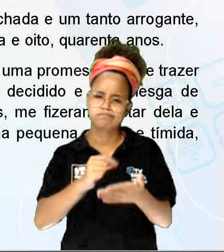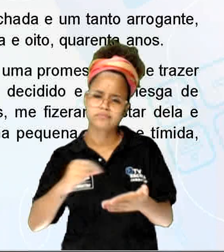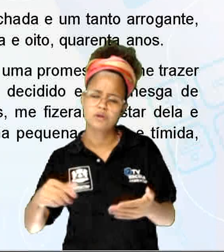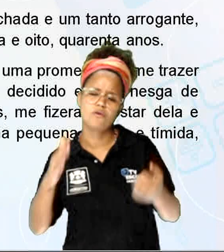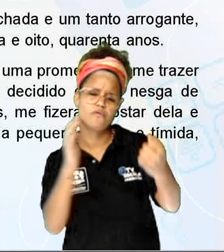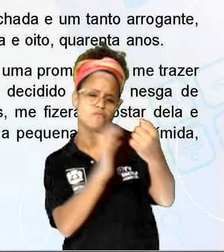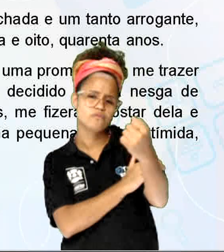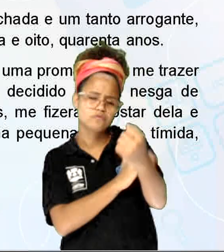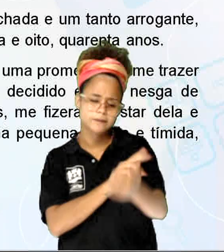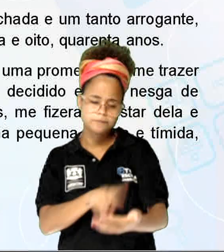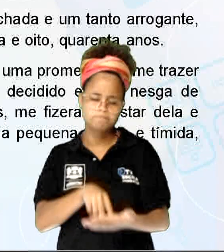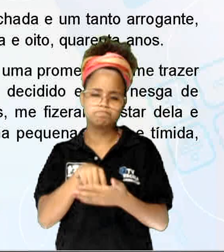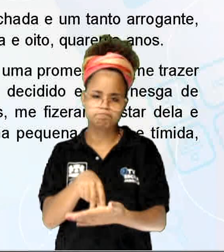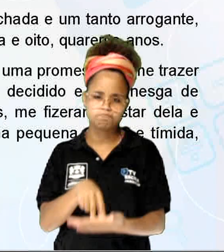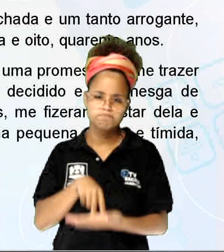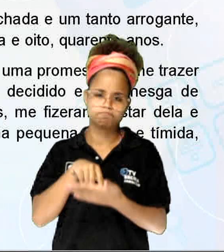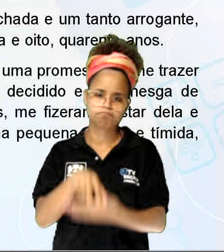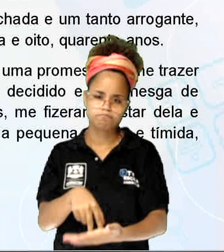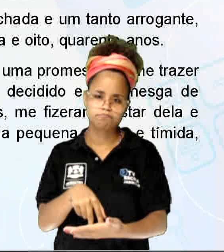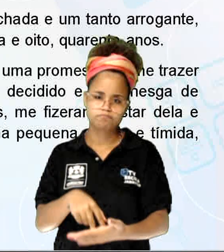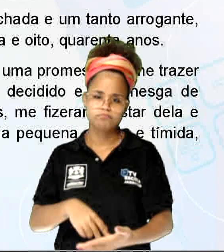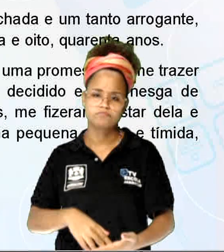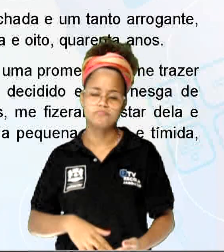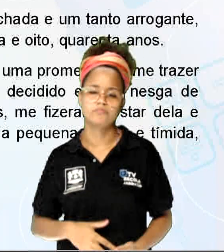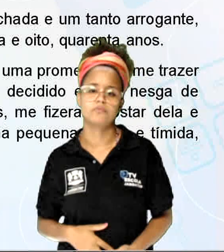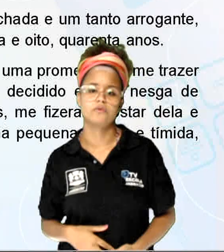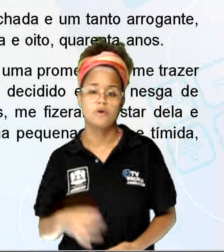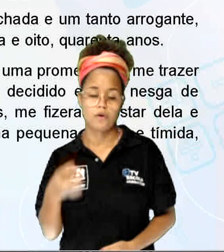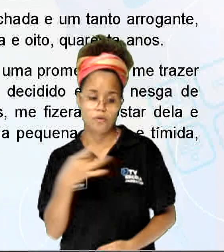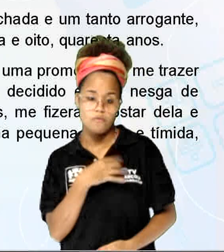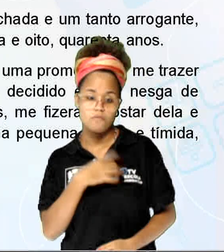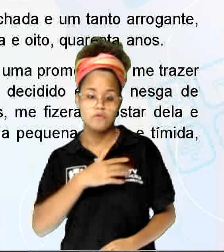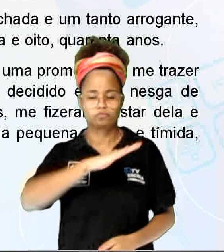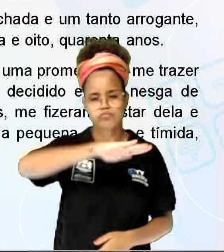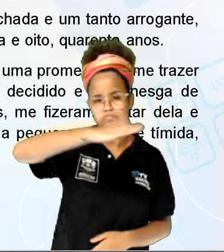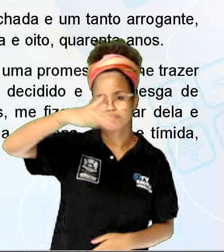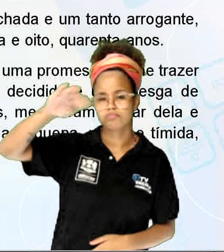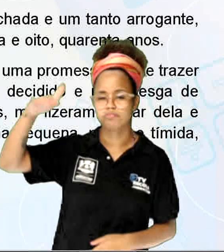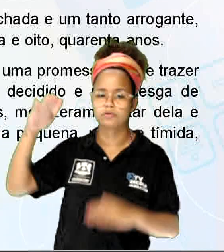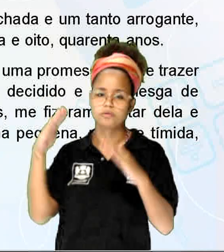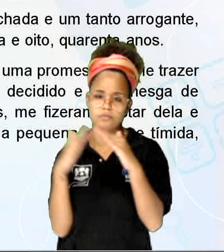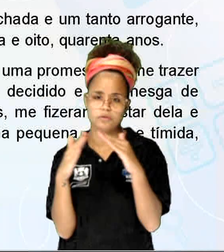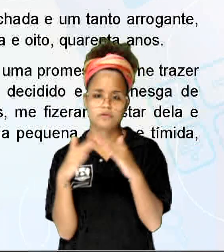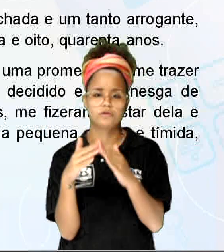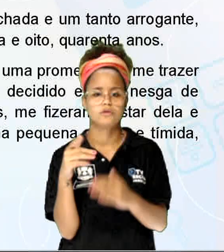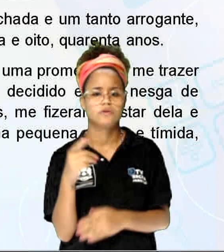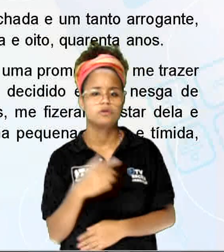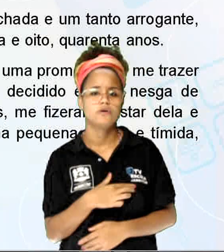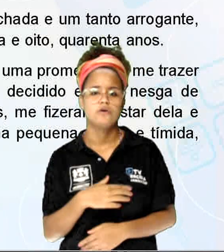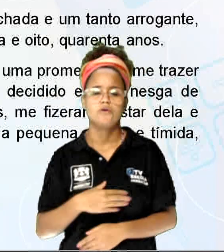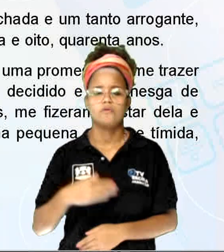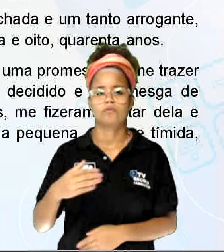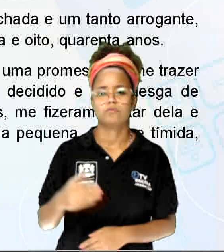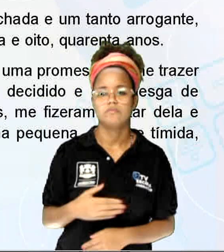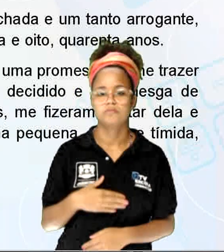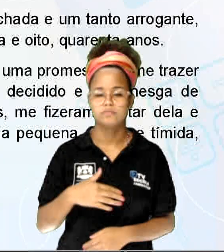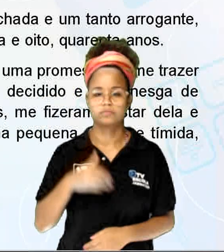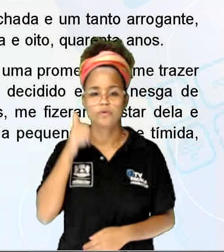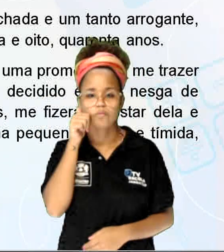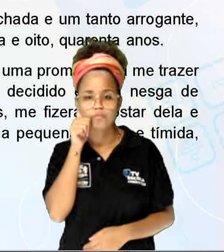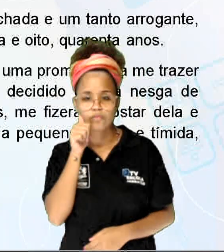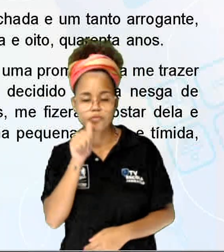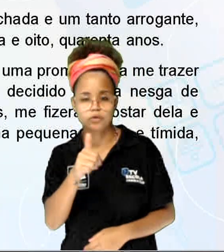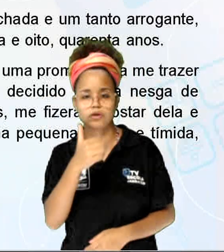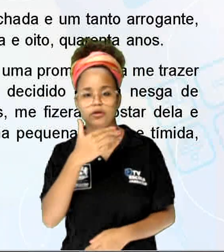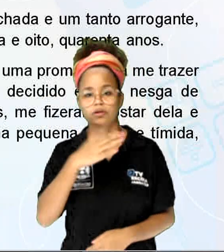força e persistência, o terror admirado da favela em que morava, e aí, ó, viúva de bandido morto com 16